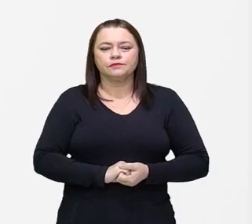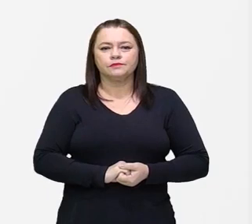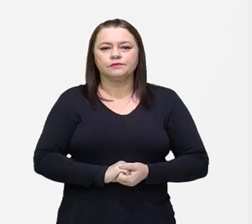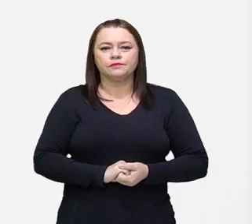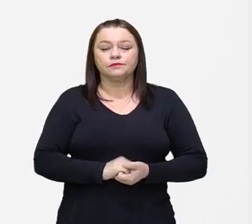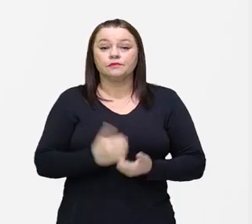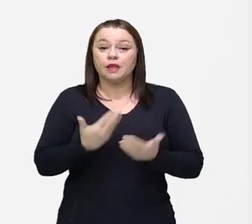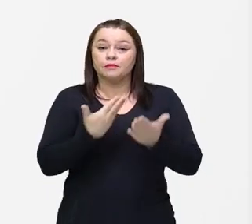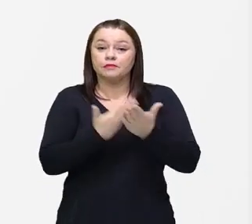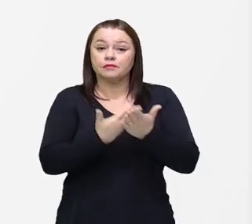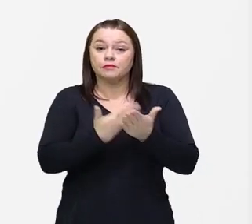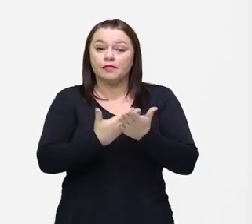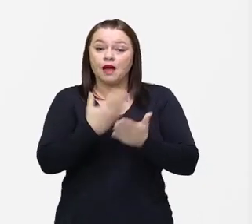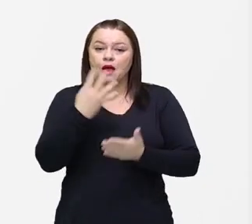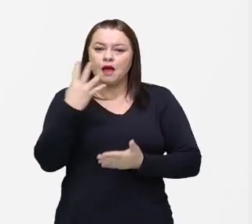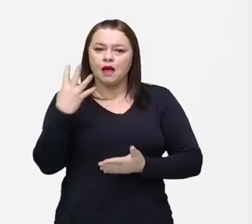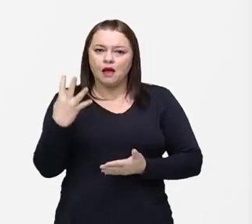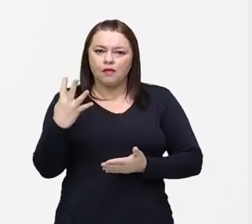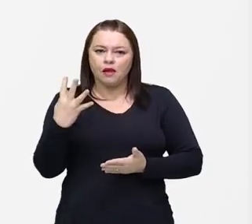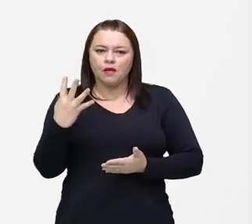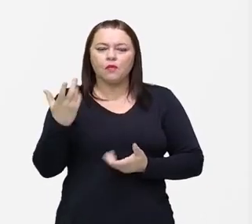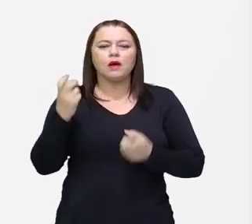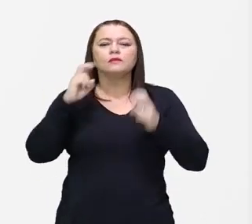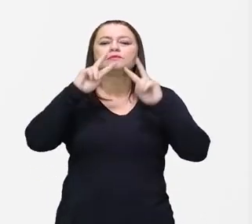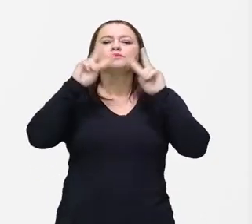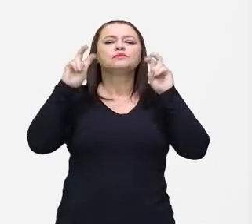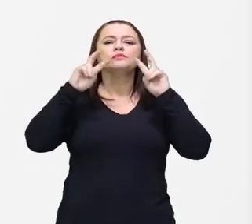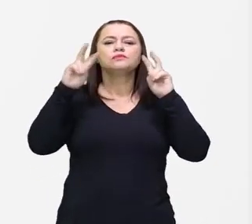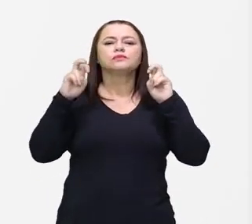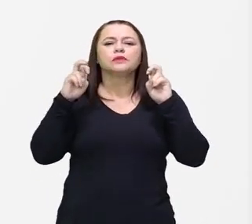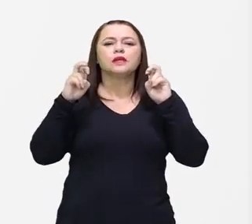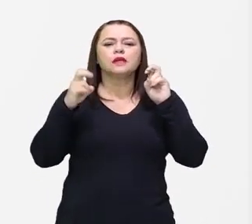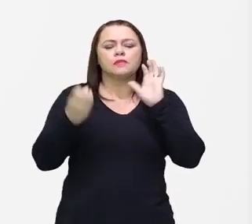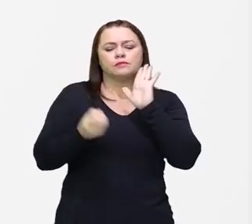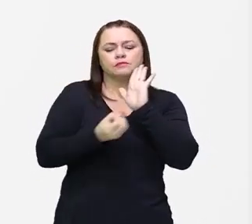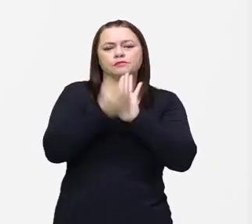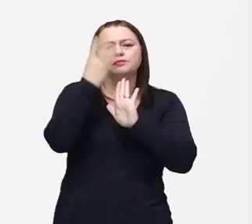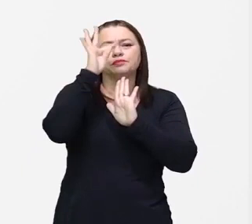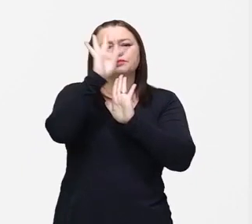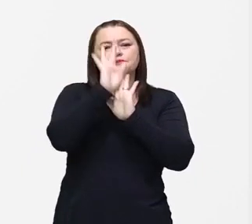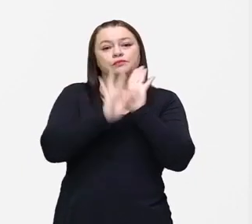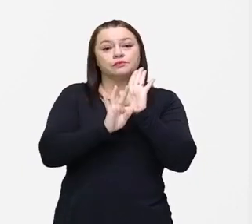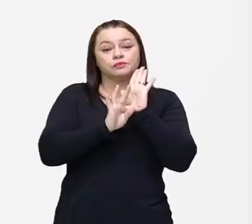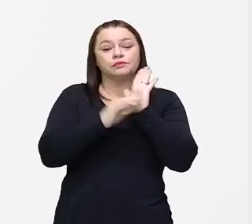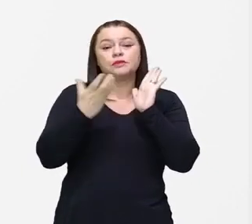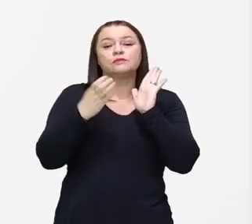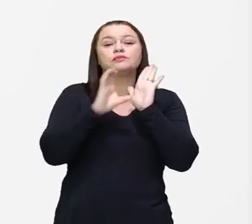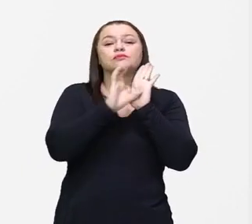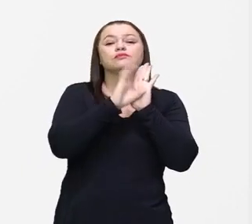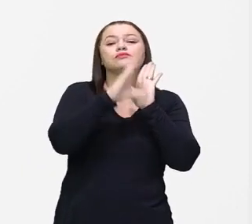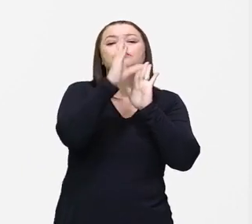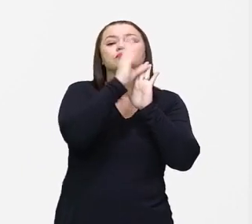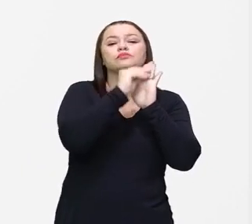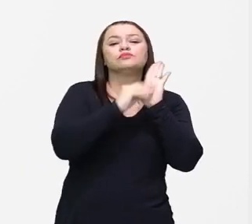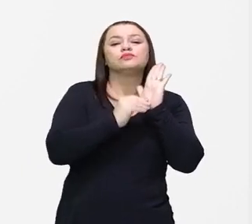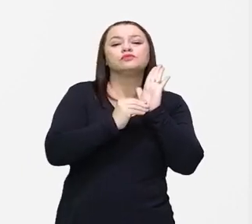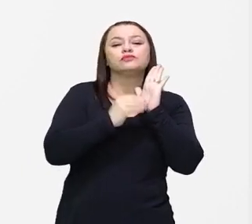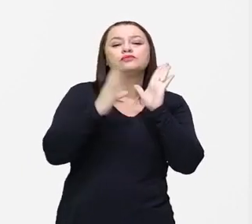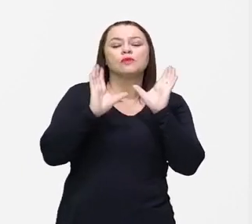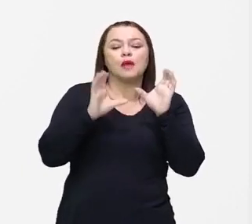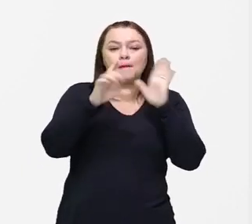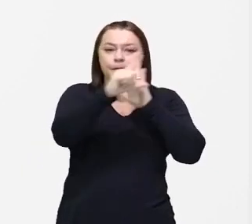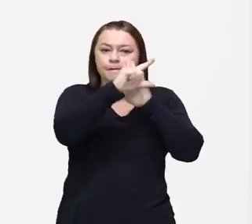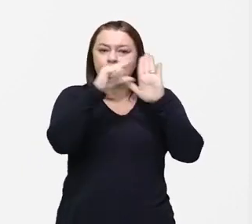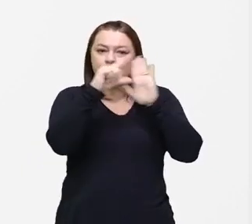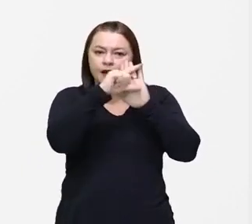Aula 4. Eixo: produção textual. E o nosso conteúdo: parágrafo,